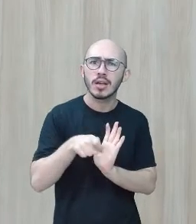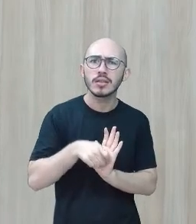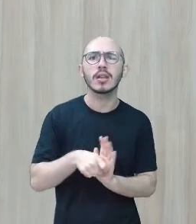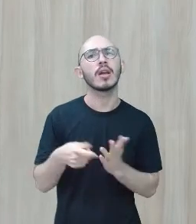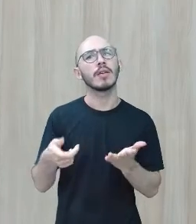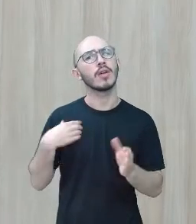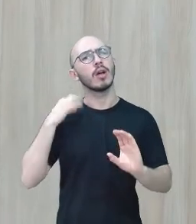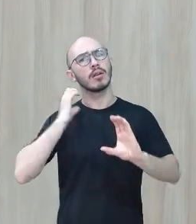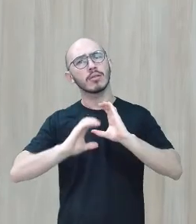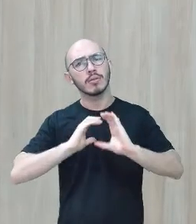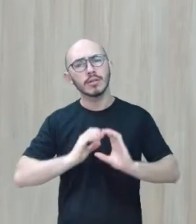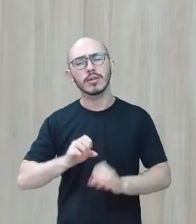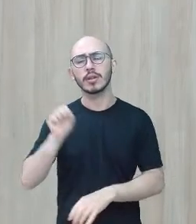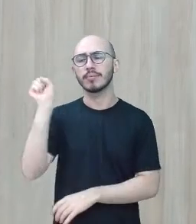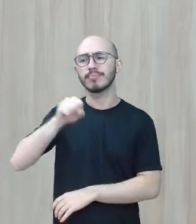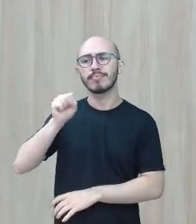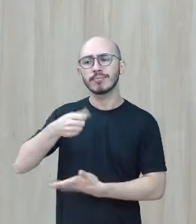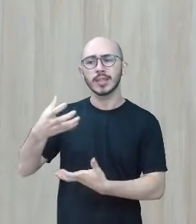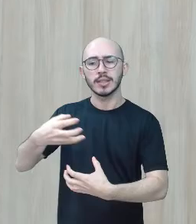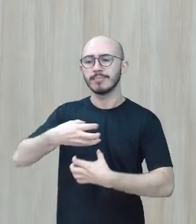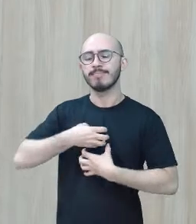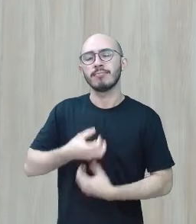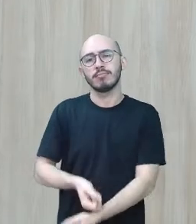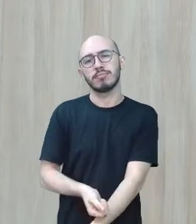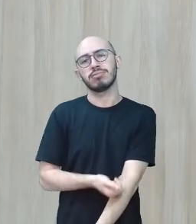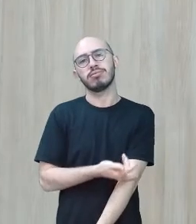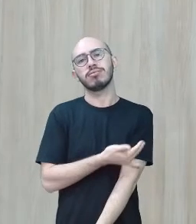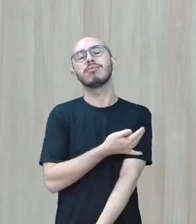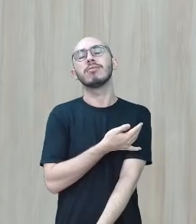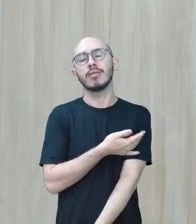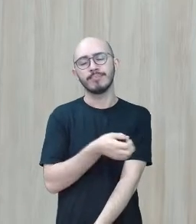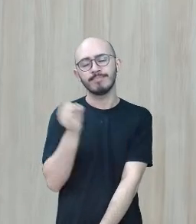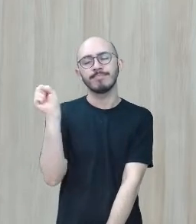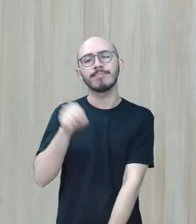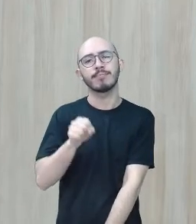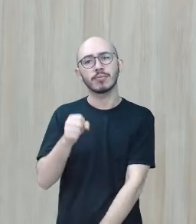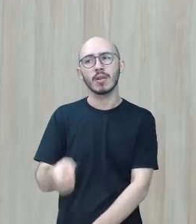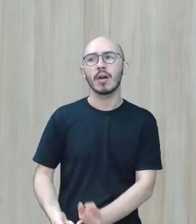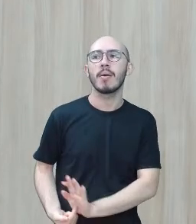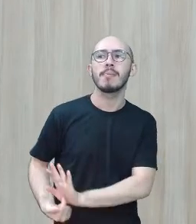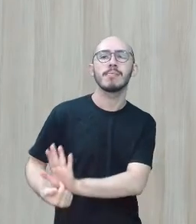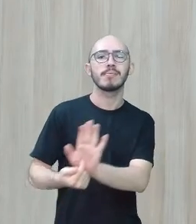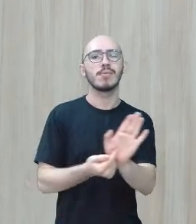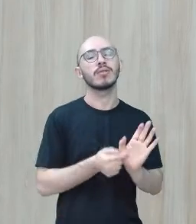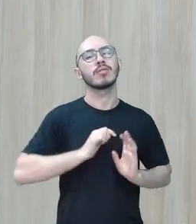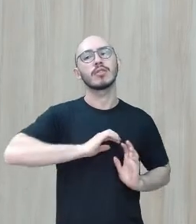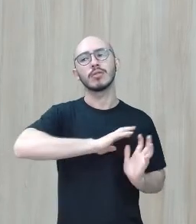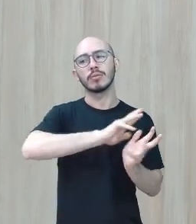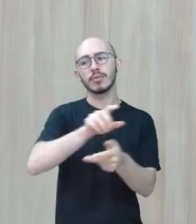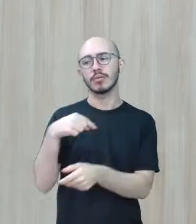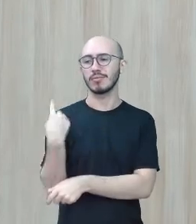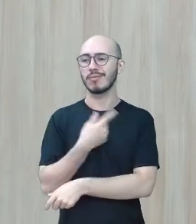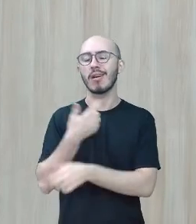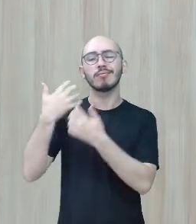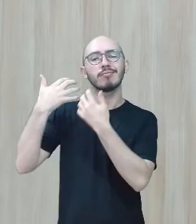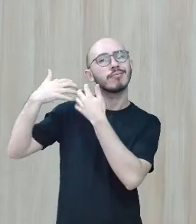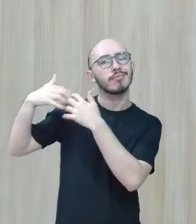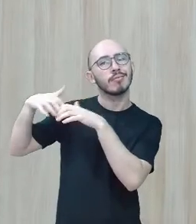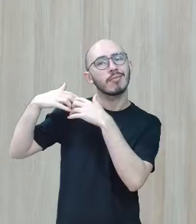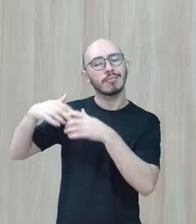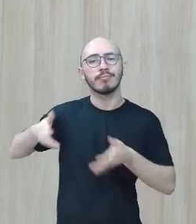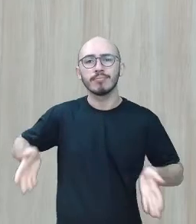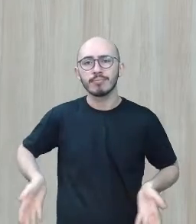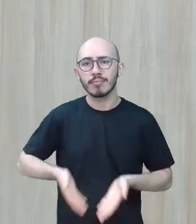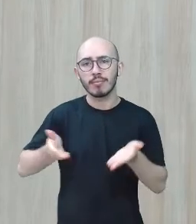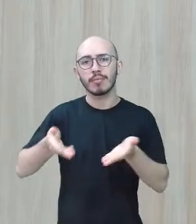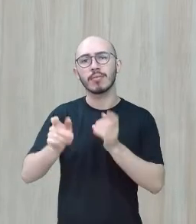se comunica, ainda assim ela emociona, ela impacta, ela traz muita coisa para o mundo, ela faz com que a gente reflita,